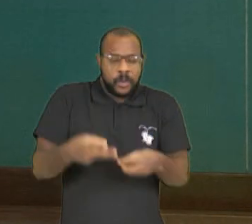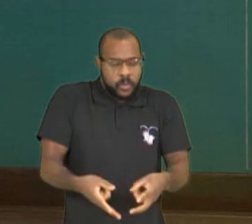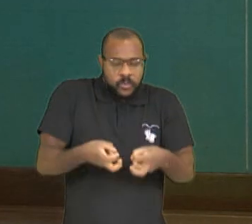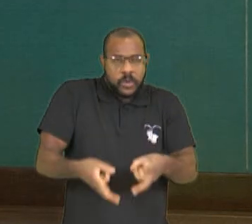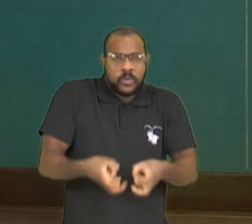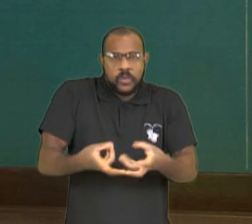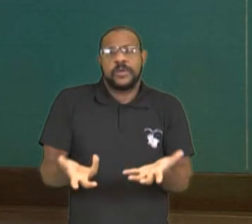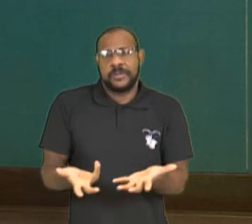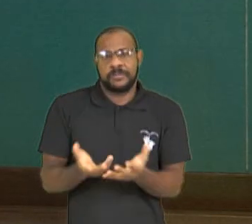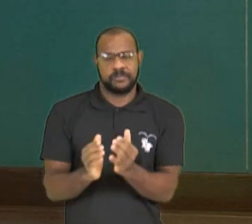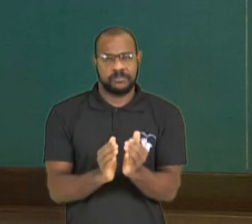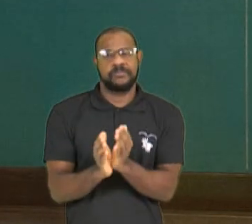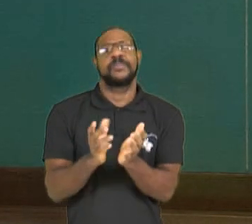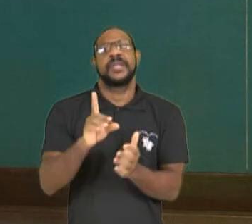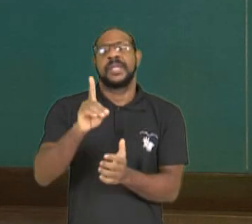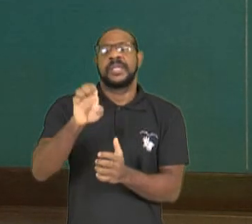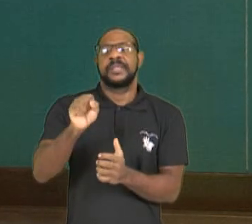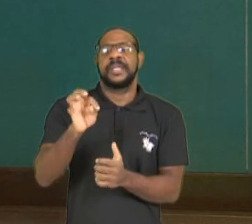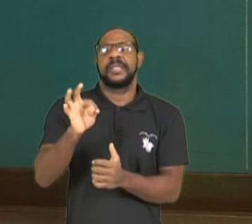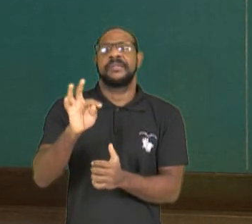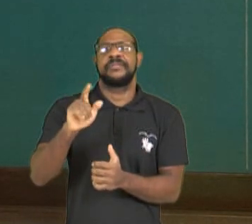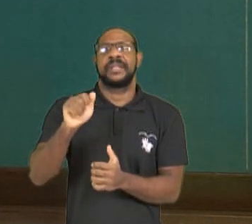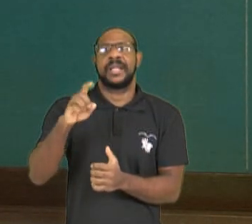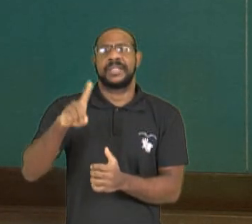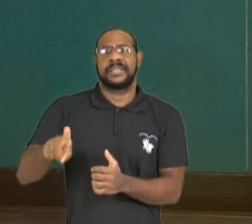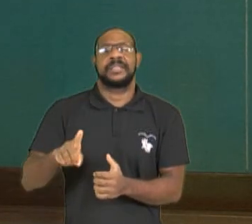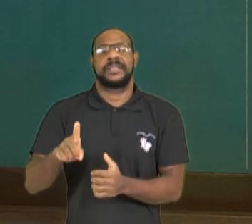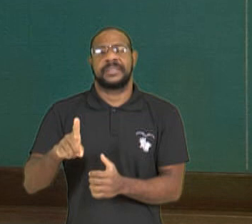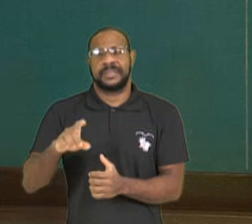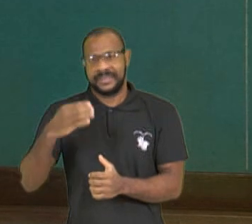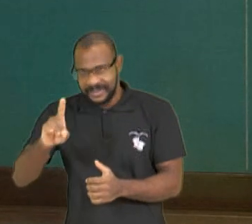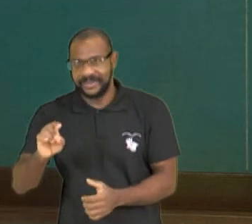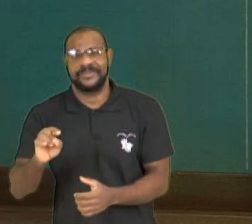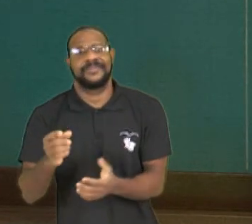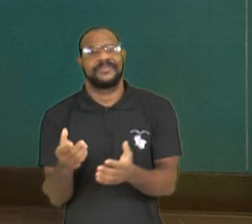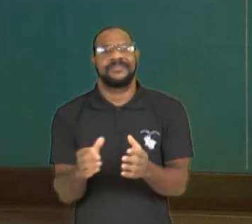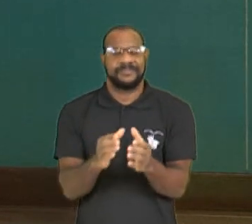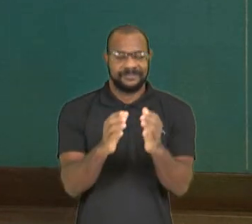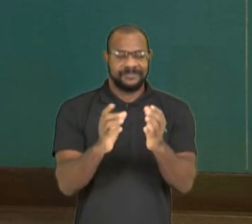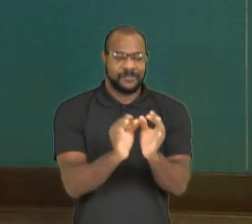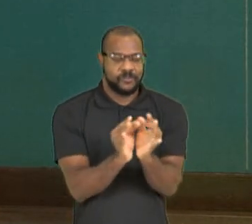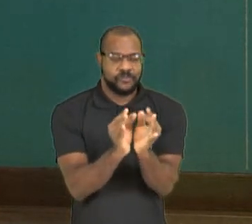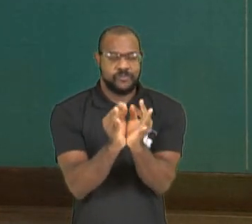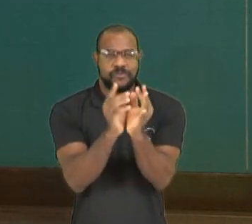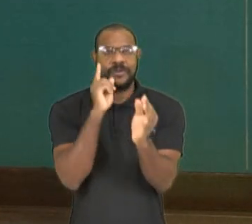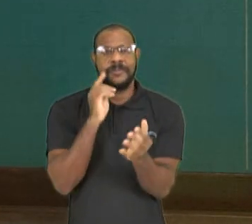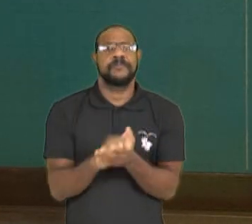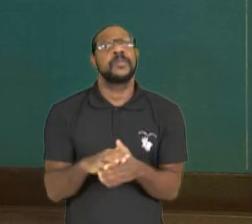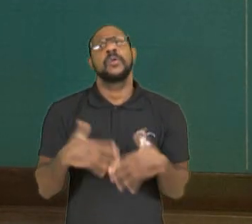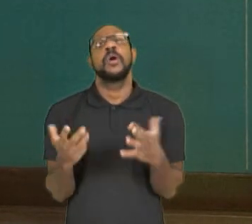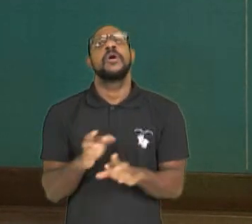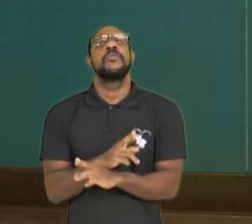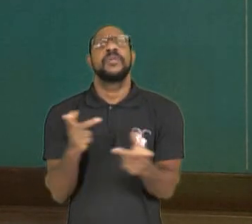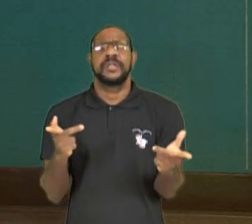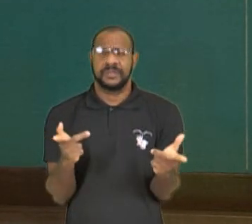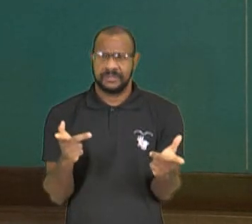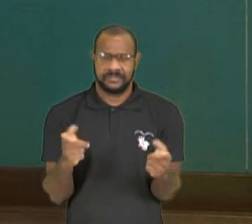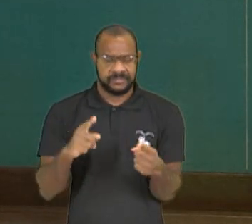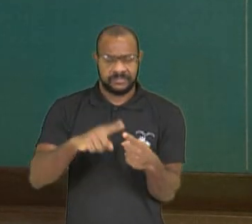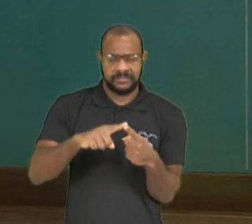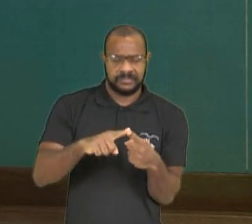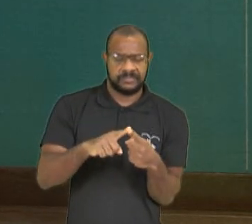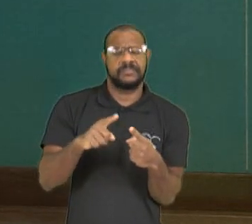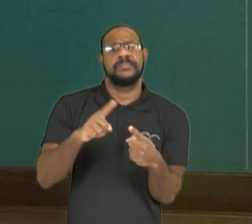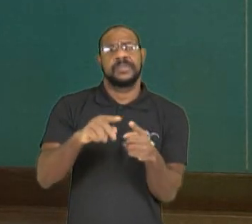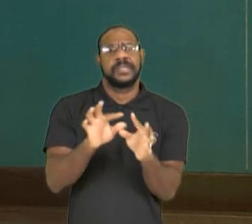denominada de destilação fracionada, ok? Então, não se esqueçam disso. E qual é a diferença mesmo entre destilação simples